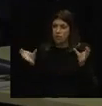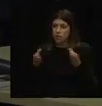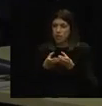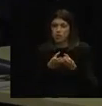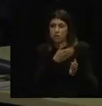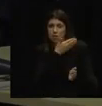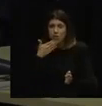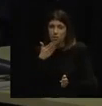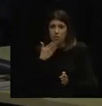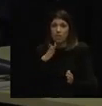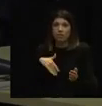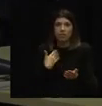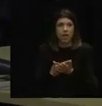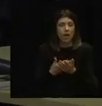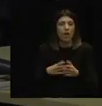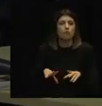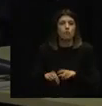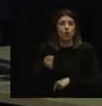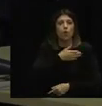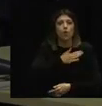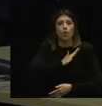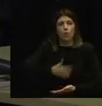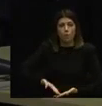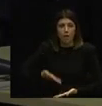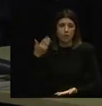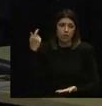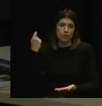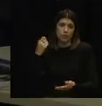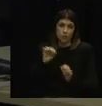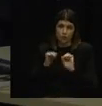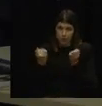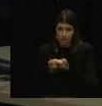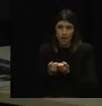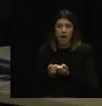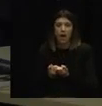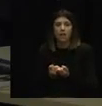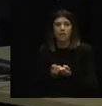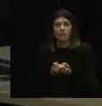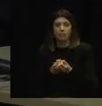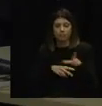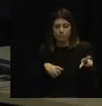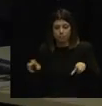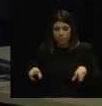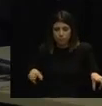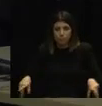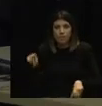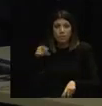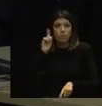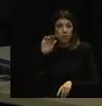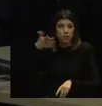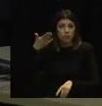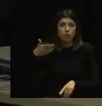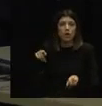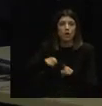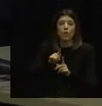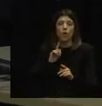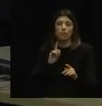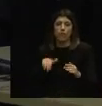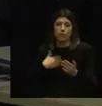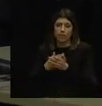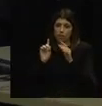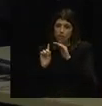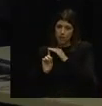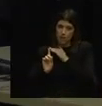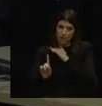contribuiu a grande conquista do passo social intermodal. Agora é fundamental garantir o reforço da oferta da Carris, melhorando